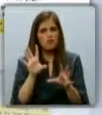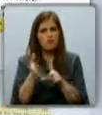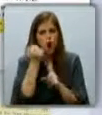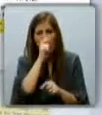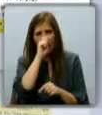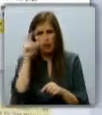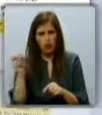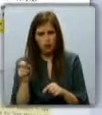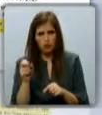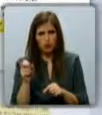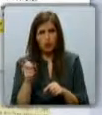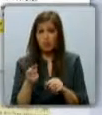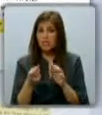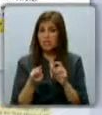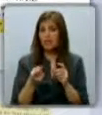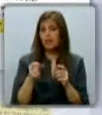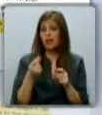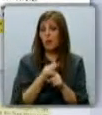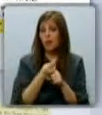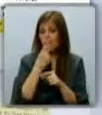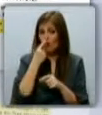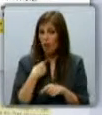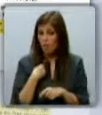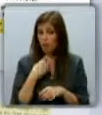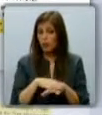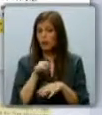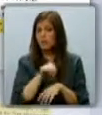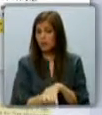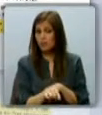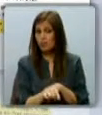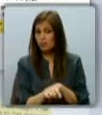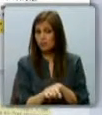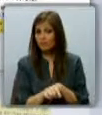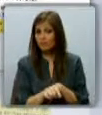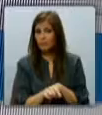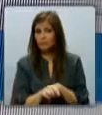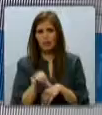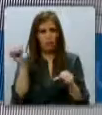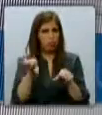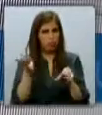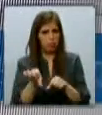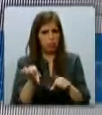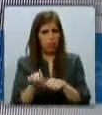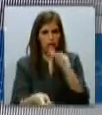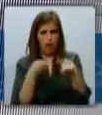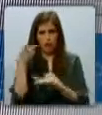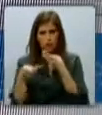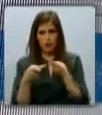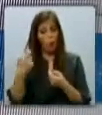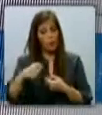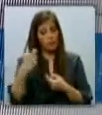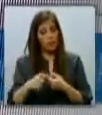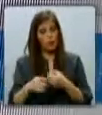erros e irregularidades e que por isso é classificado de deficiente para o presidente do